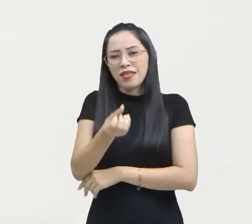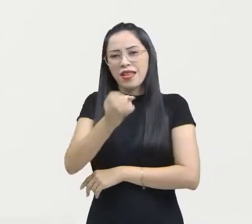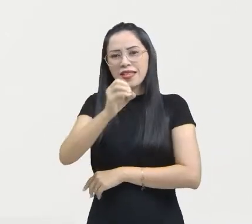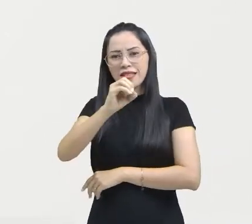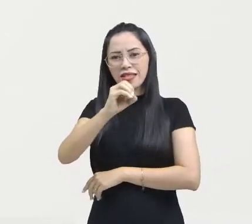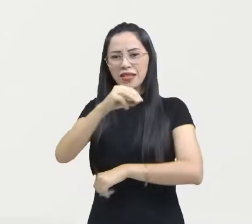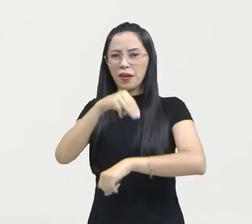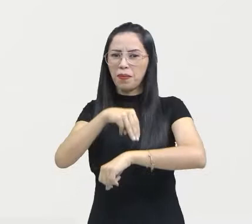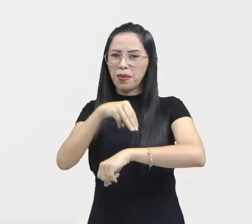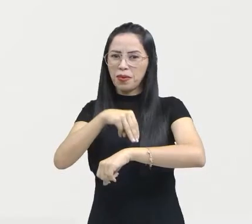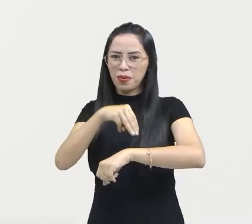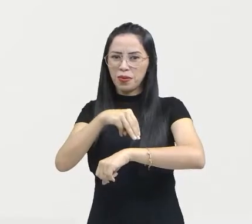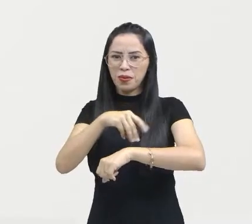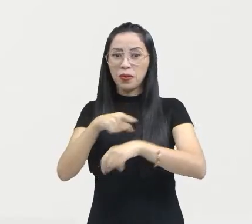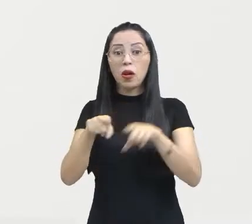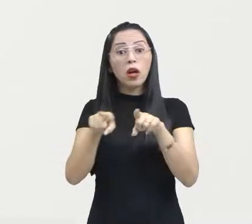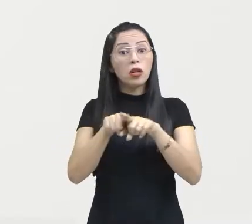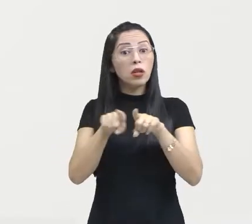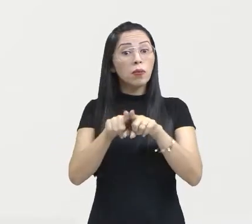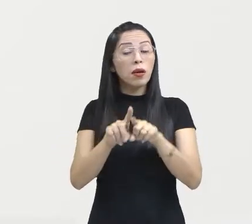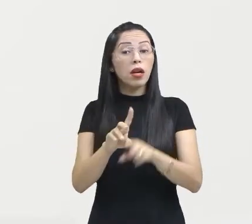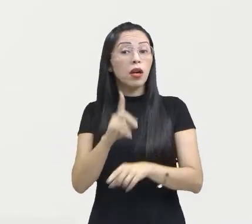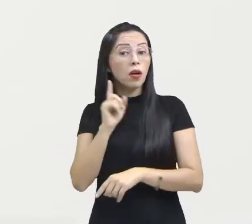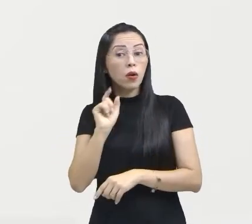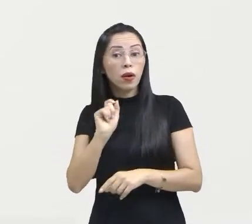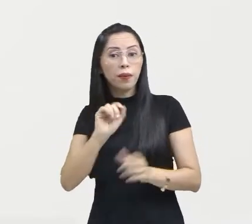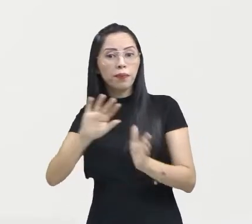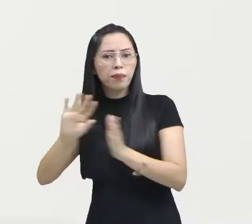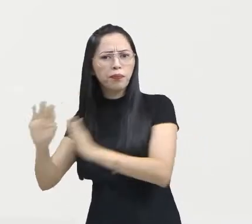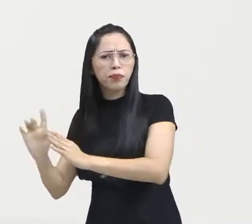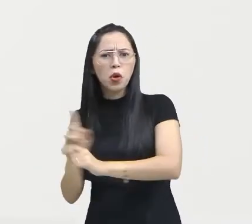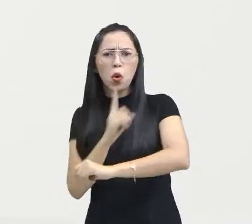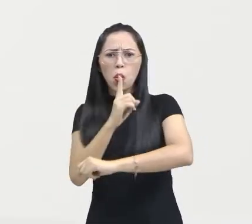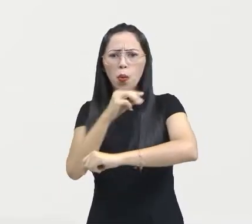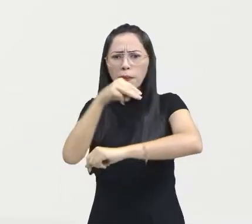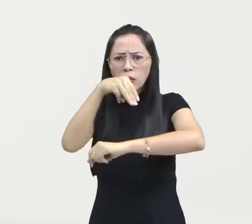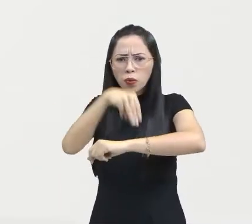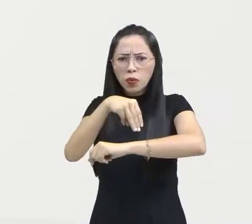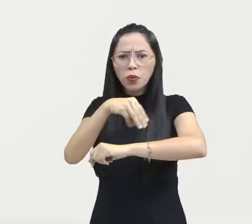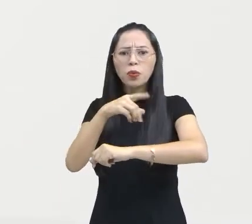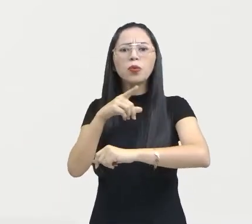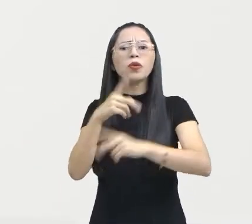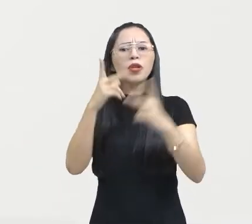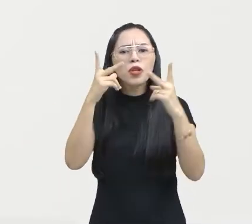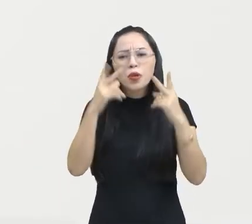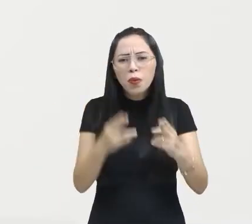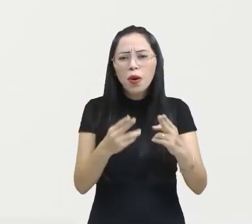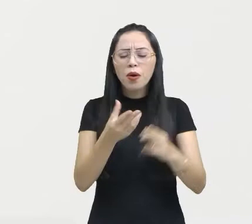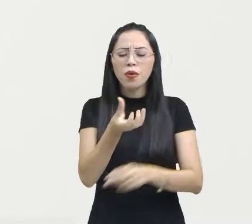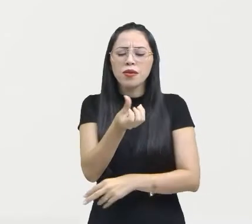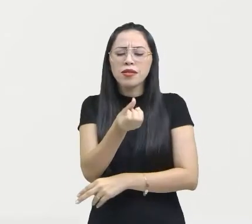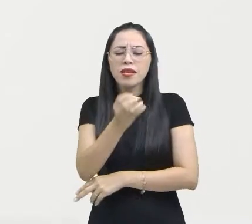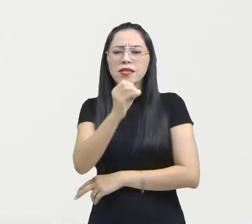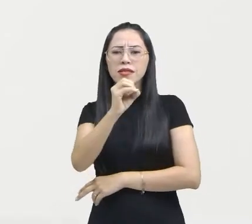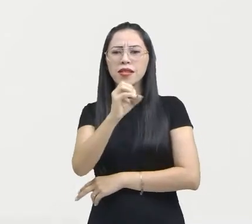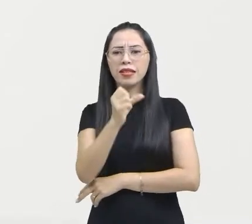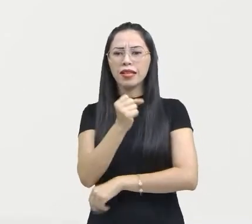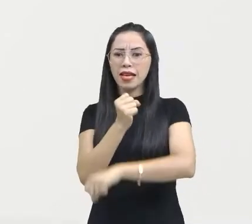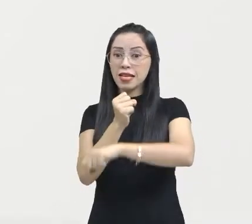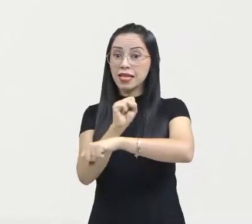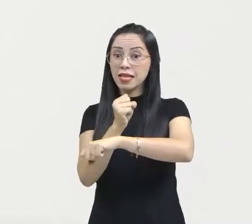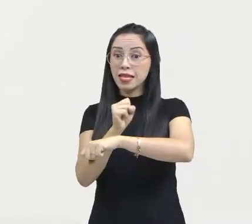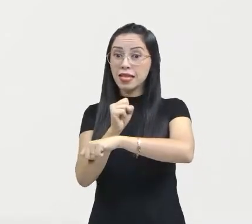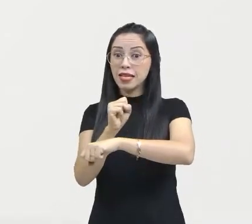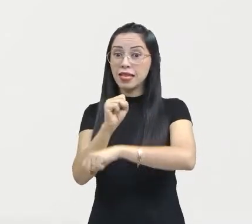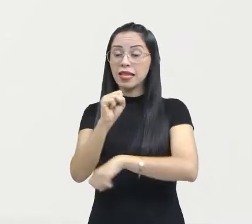um minuto tem 60 segundos, tá certo? Essas são assim as principais medidas que nós